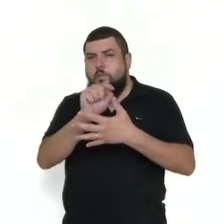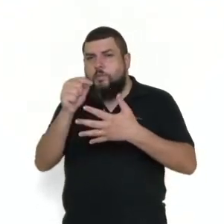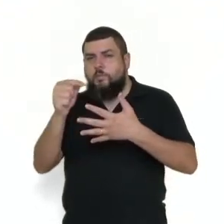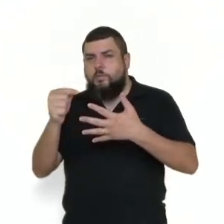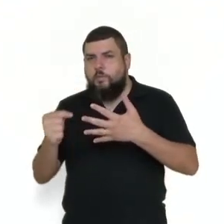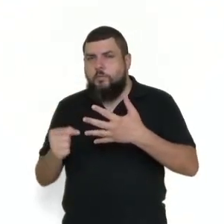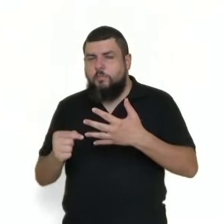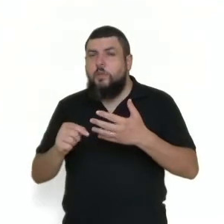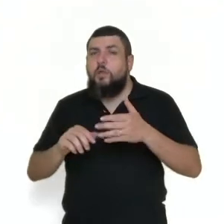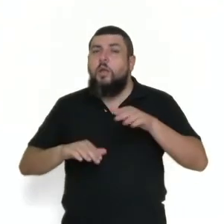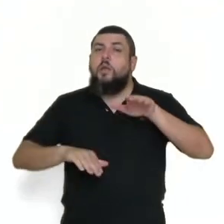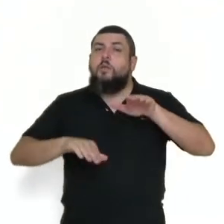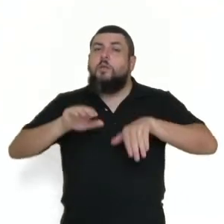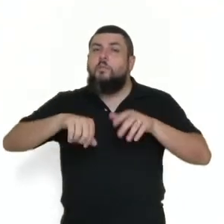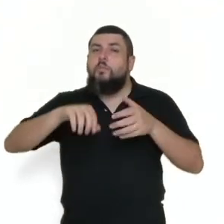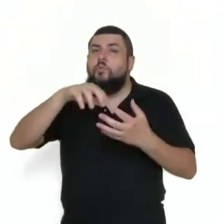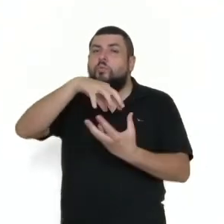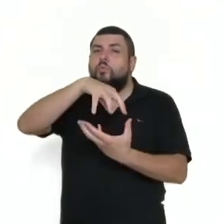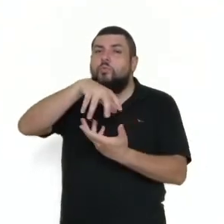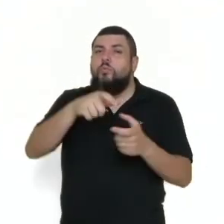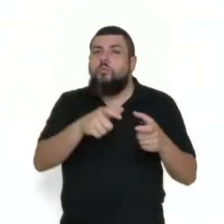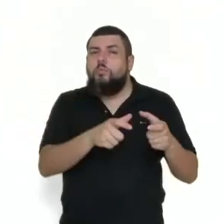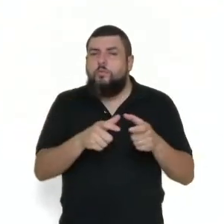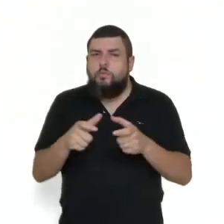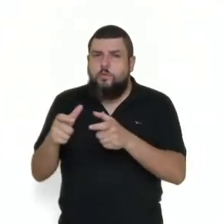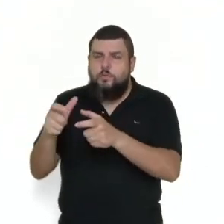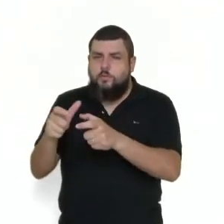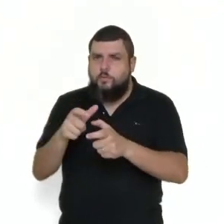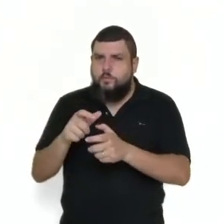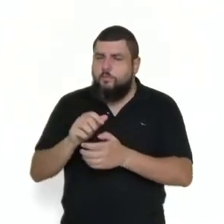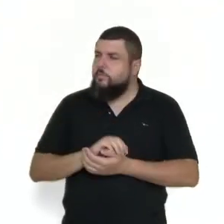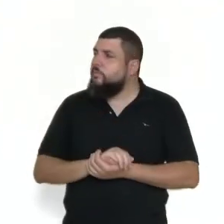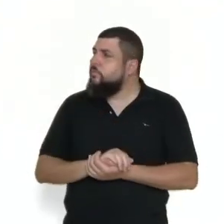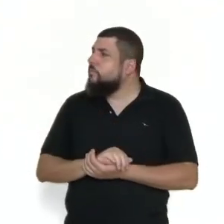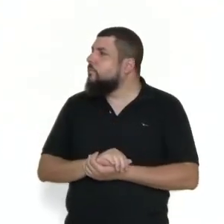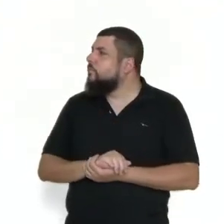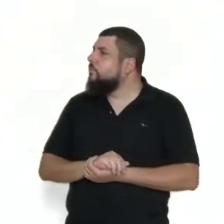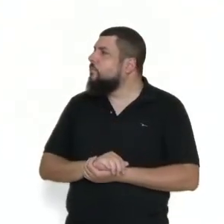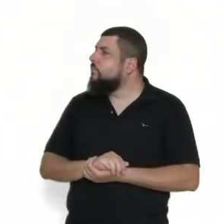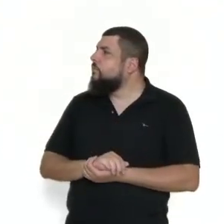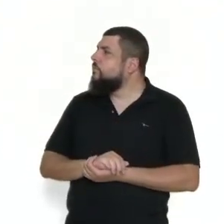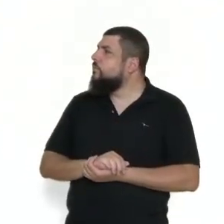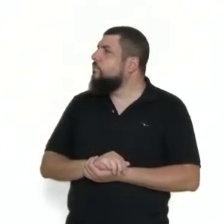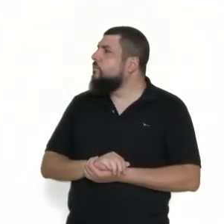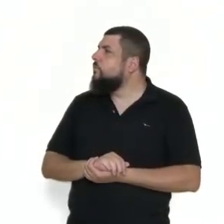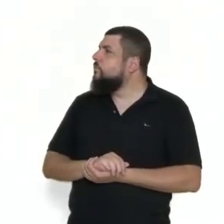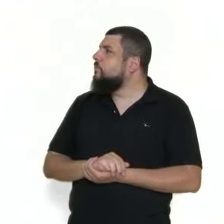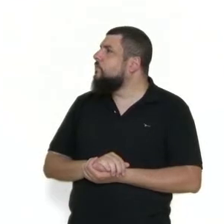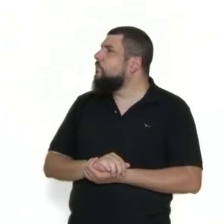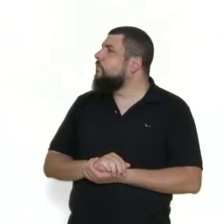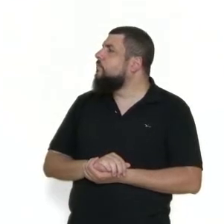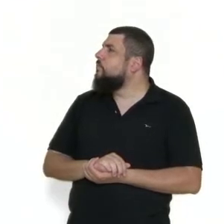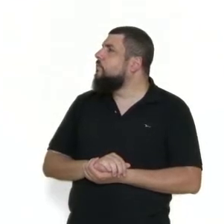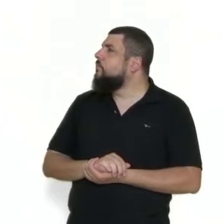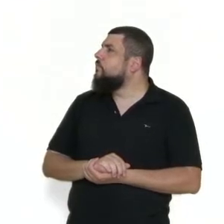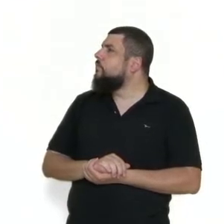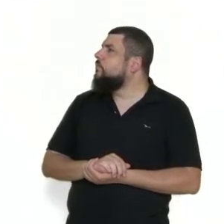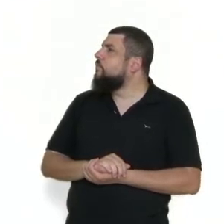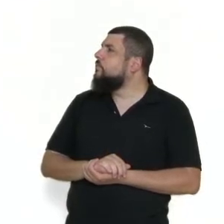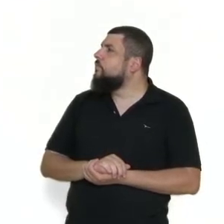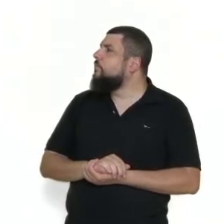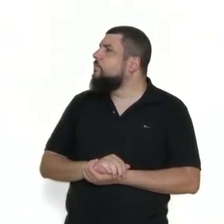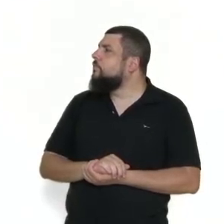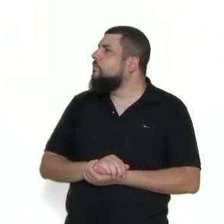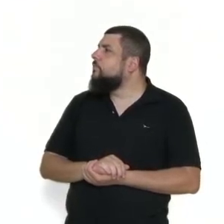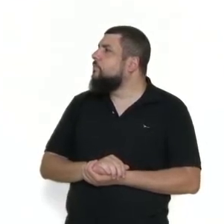ele se manifesta ali. Os campos limpos, campos sujos, campos de altitude, campos de ileia e também